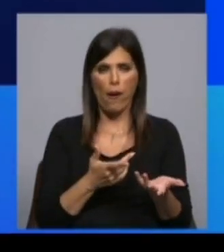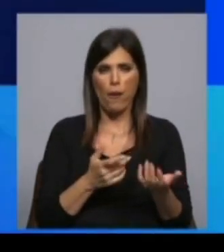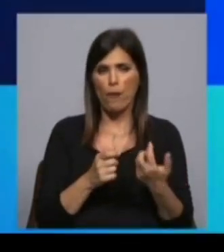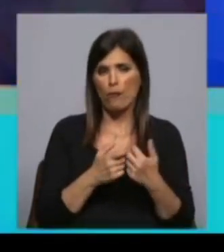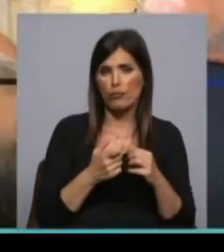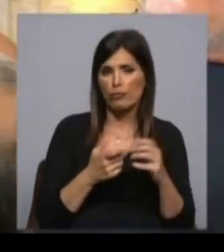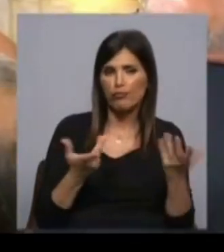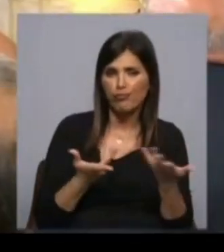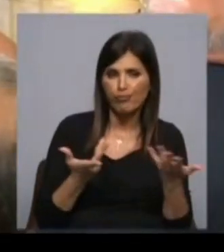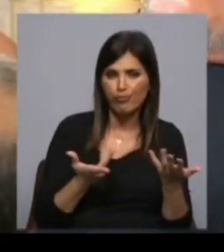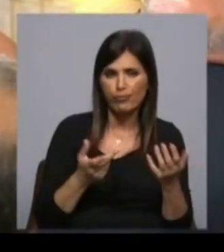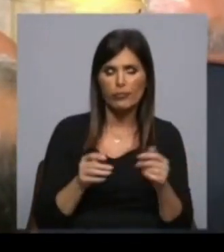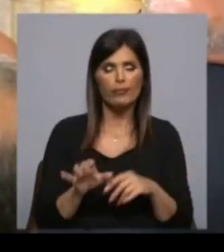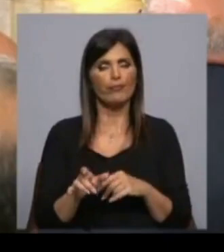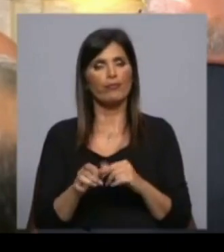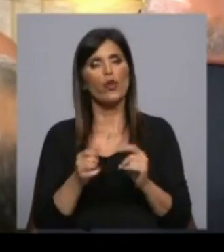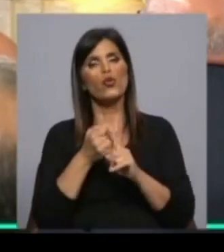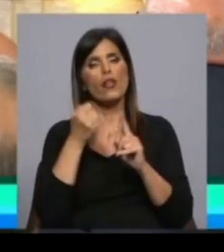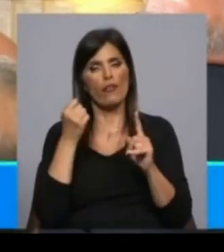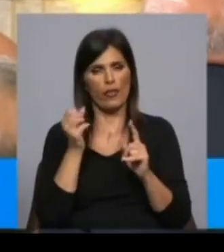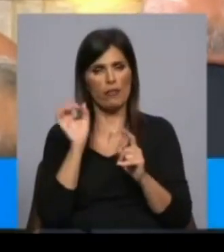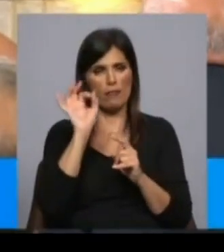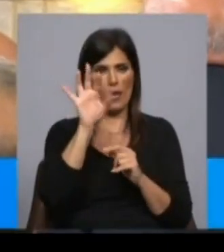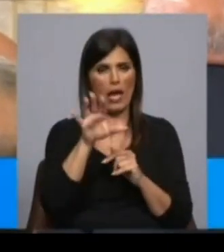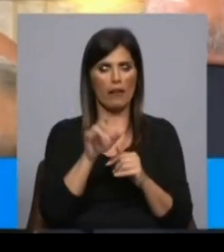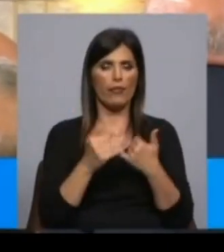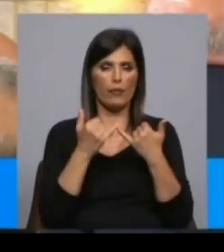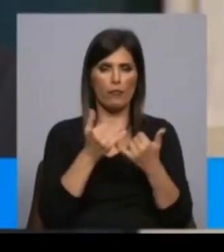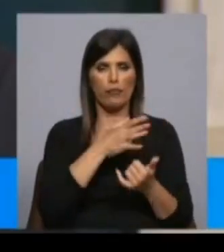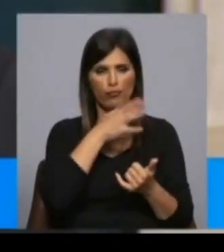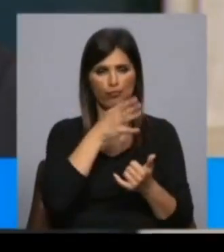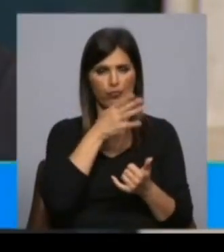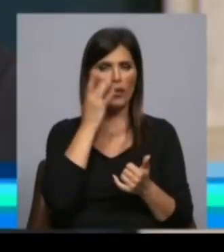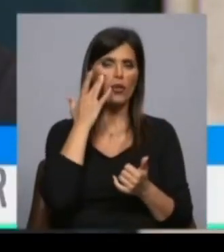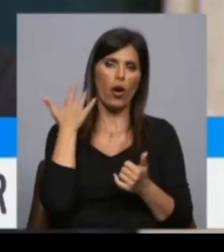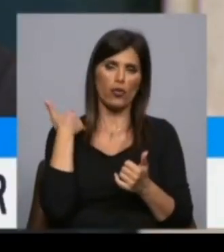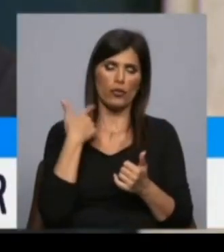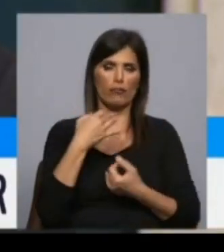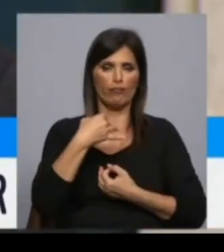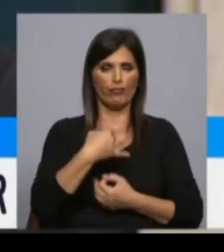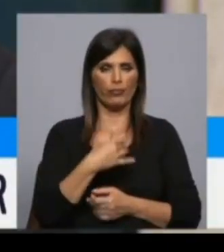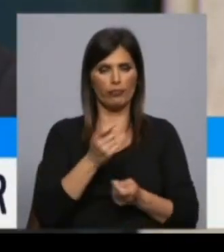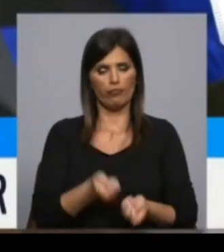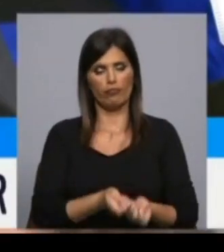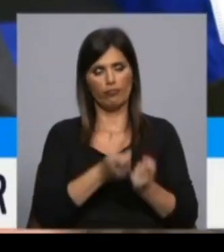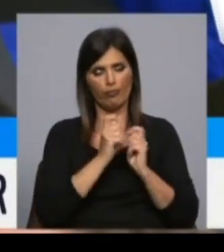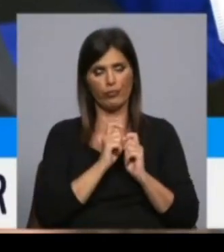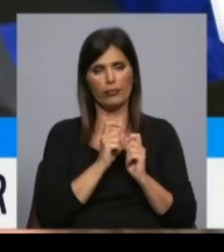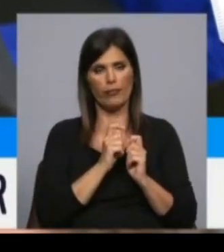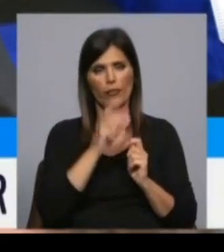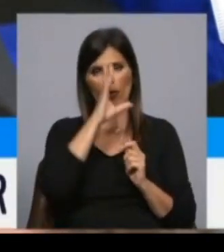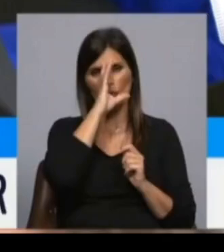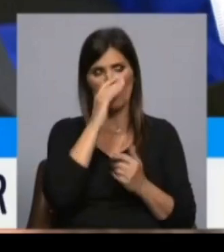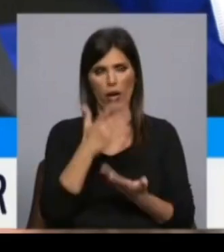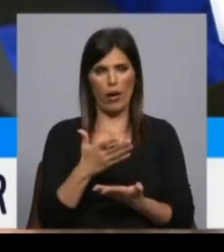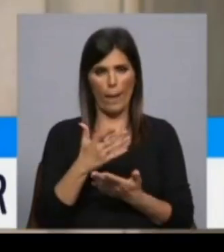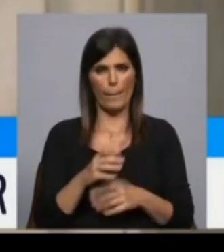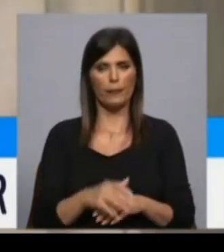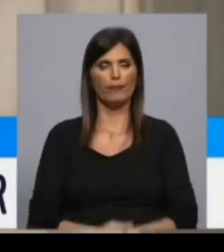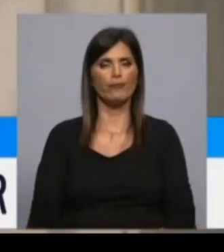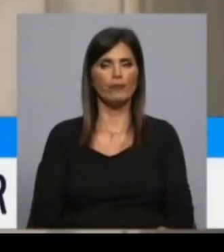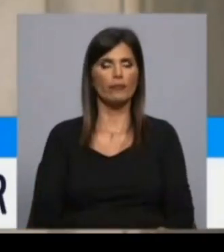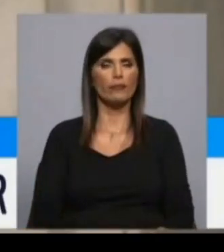ter complexos o desafio surgiu depois das declarações de António Costa na cerimónia de tomada de posse do atual governo